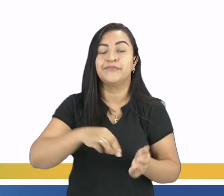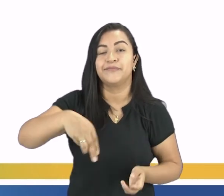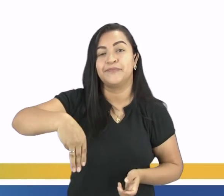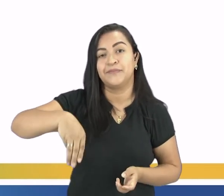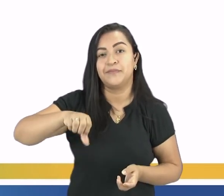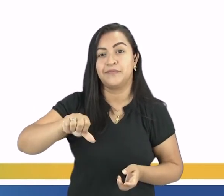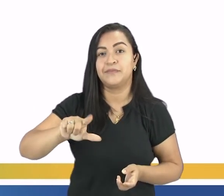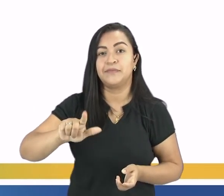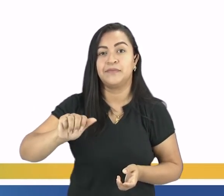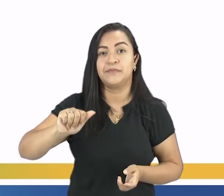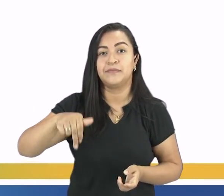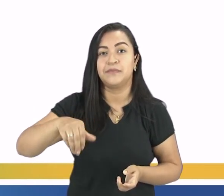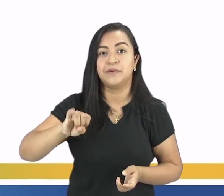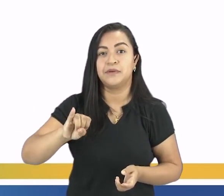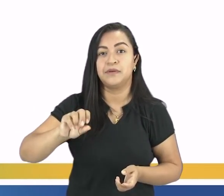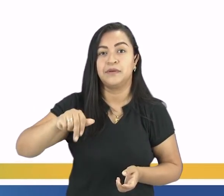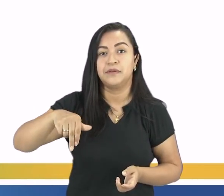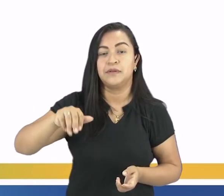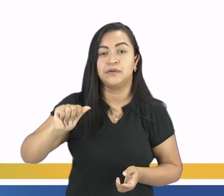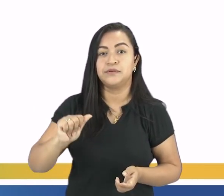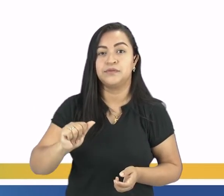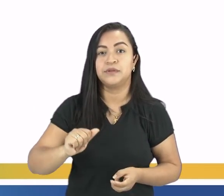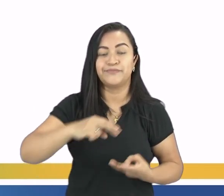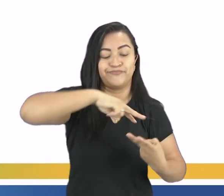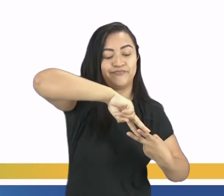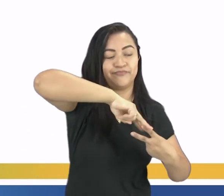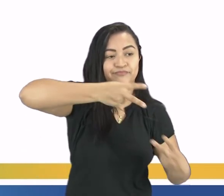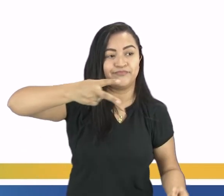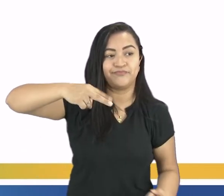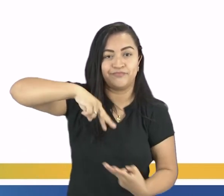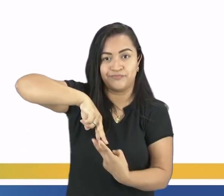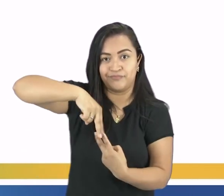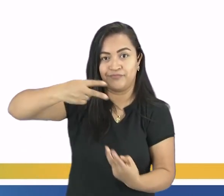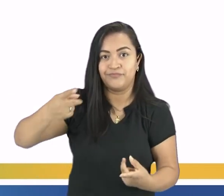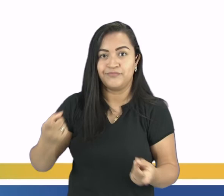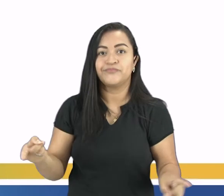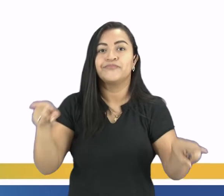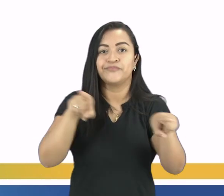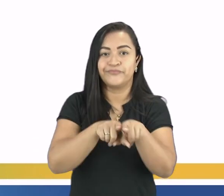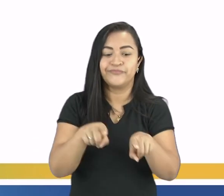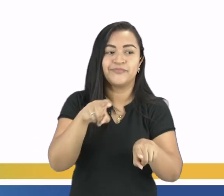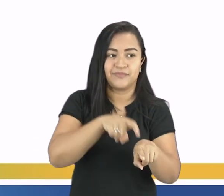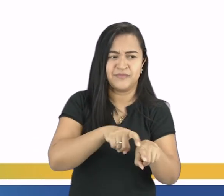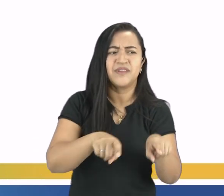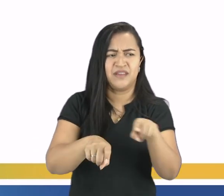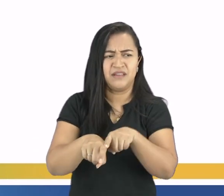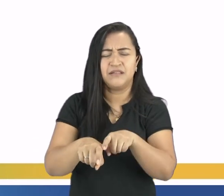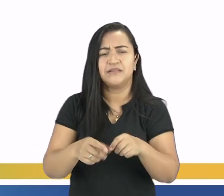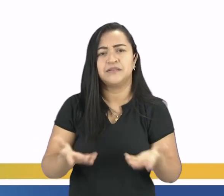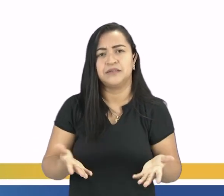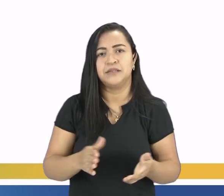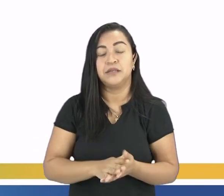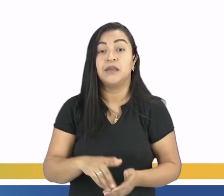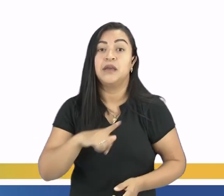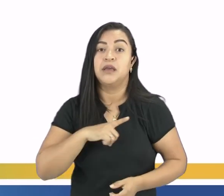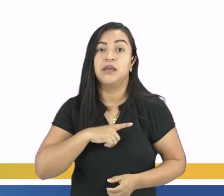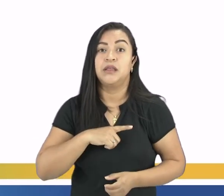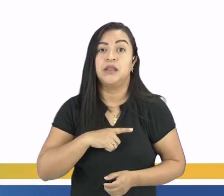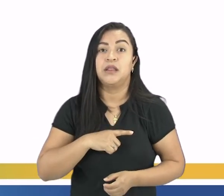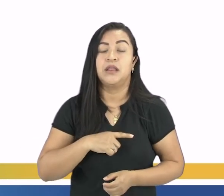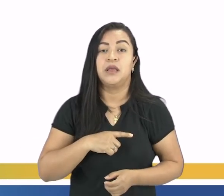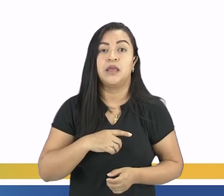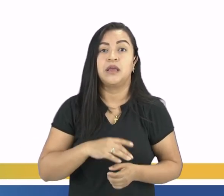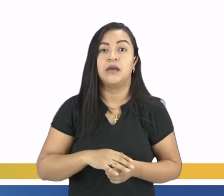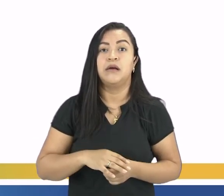pele. Um casal de genótipo heterozigoto, azão, azinho, que possui pais albinos, eles têm essa